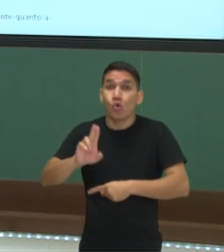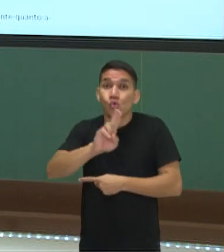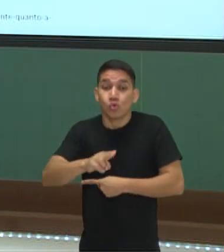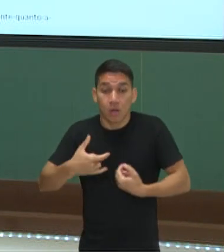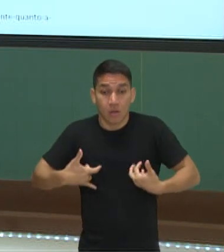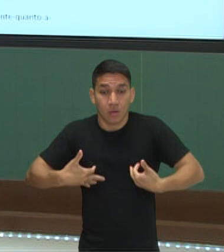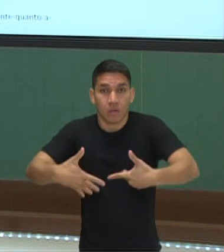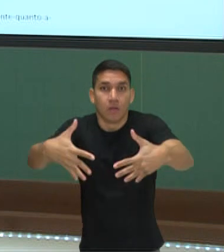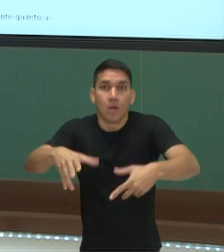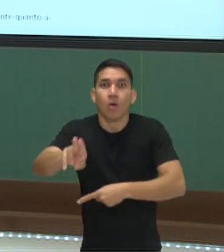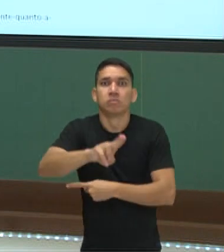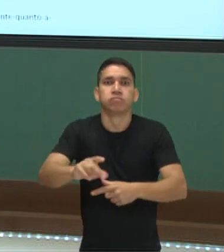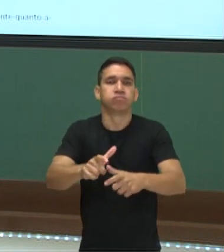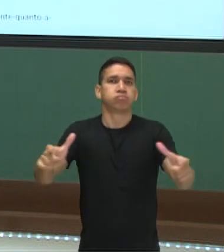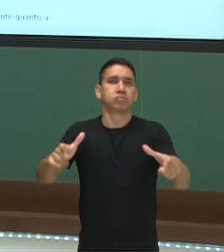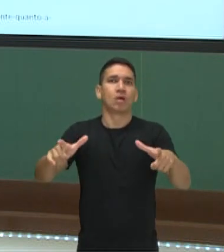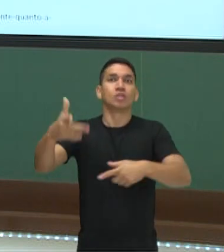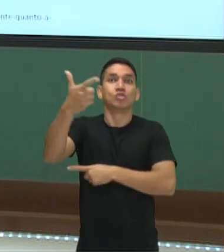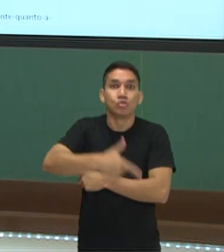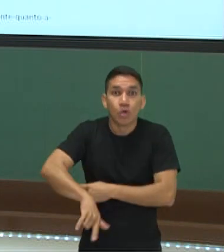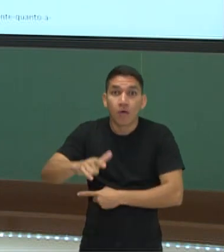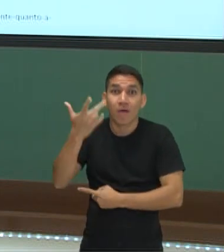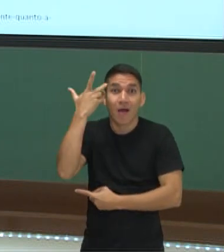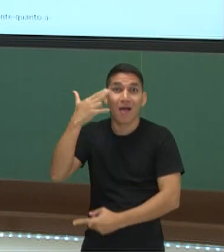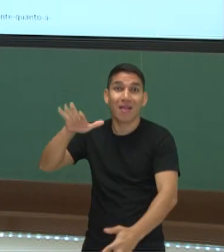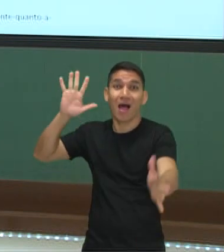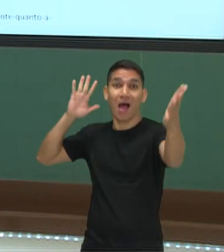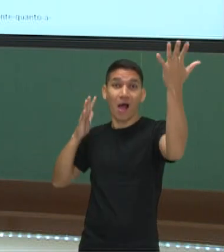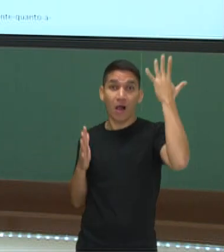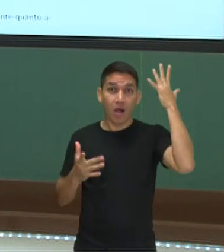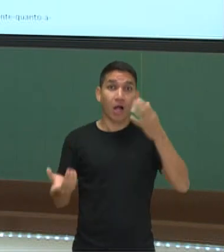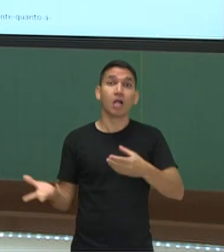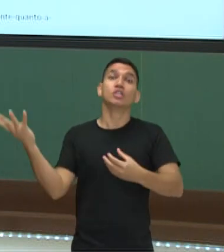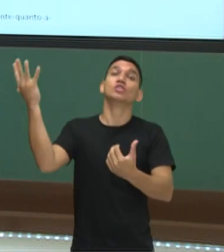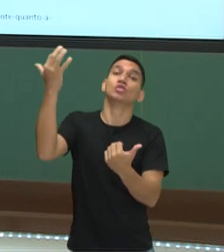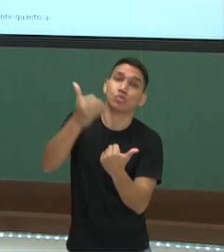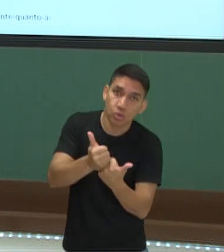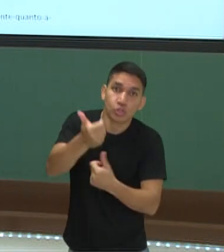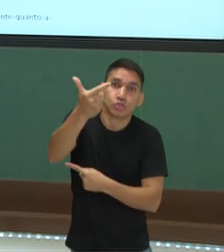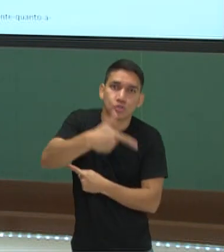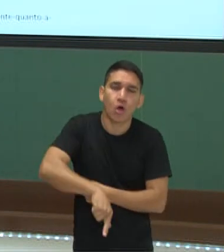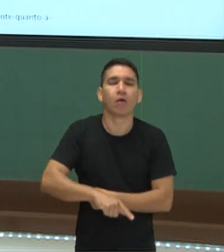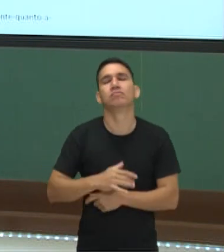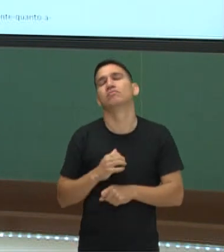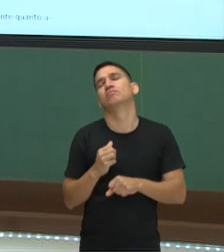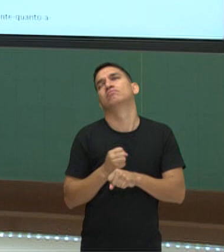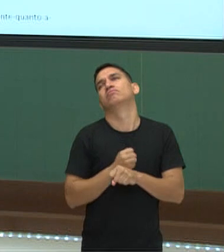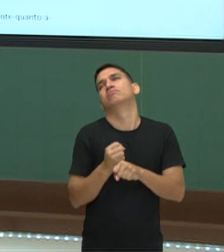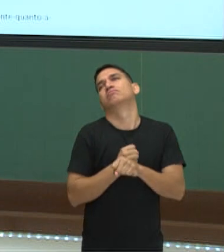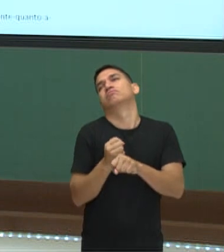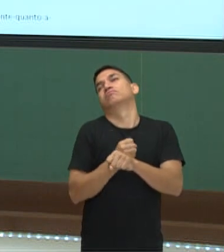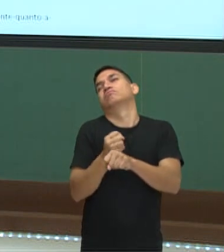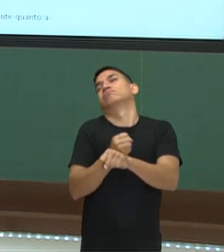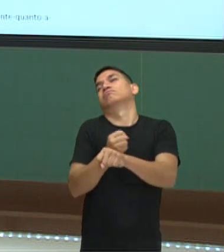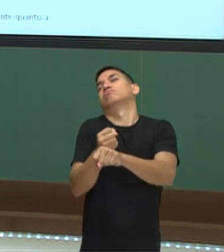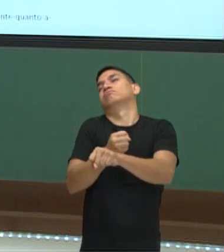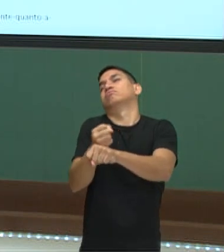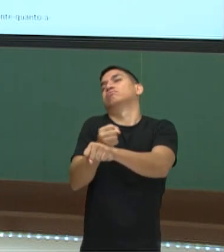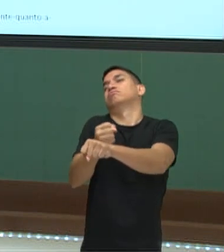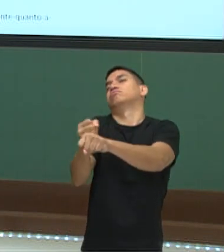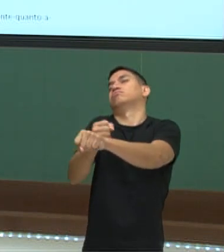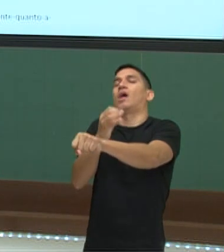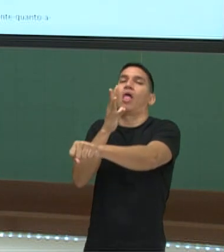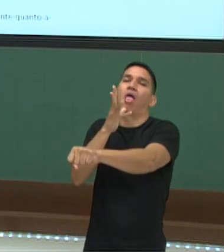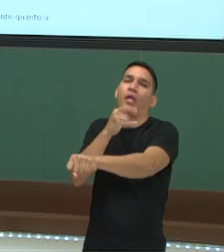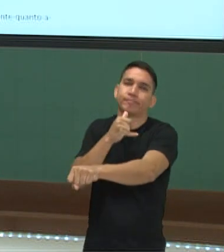solo. E para a natureza repor isso que eu mexi, demora centenas, centenas, centenas, milhares de